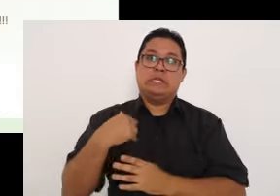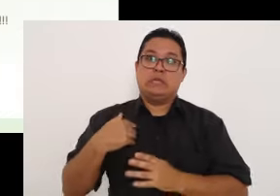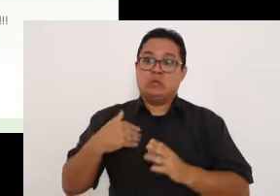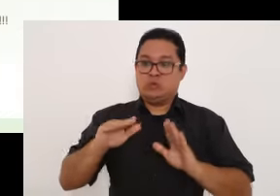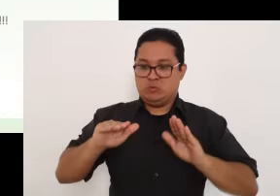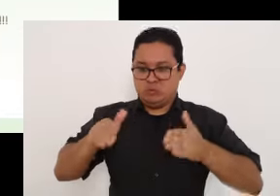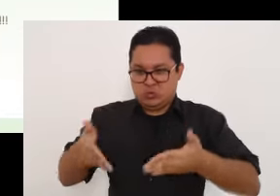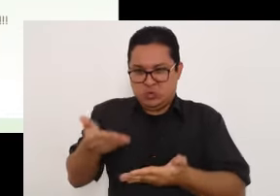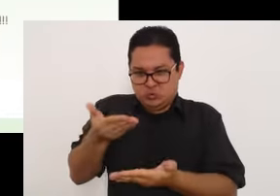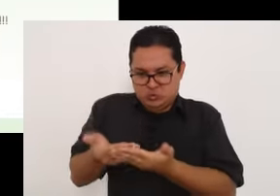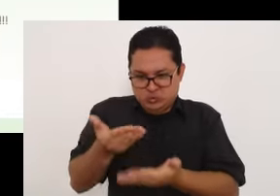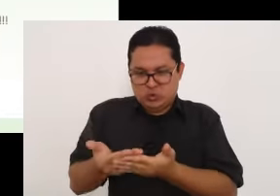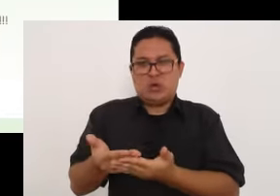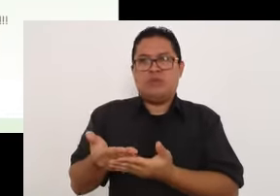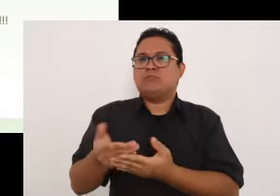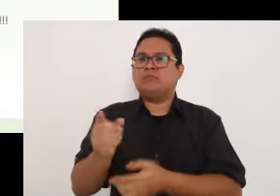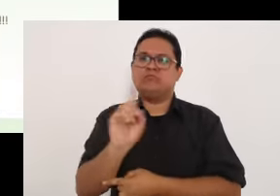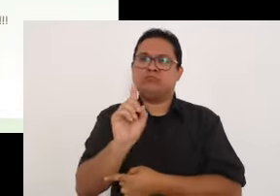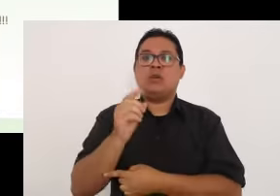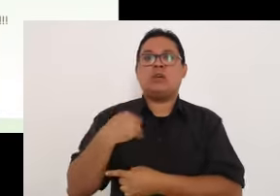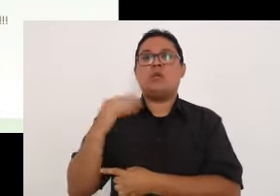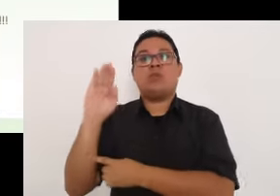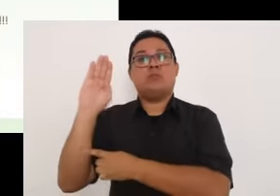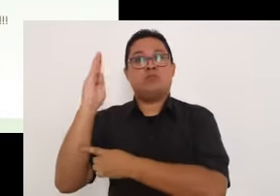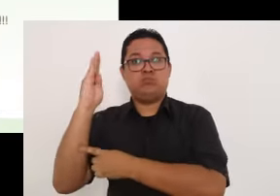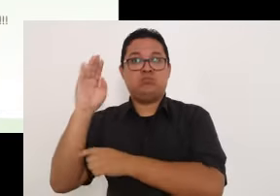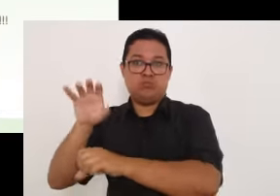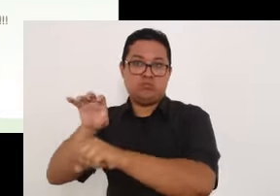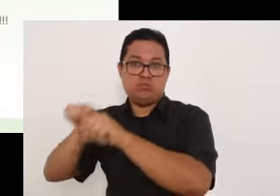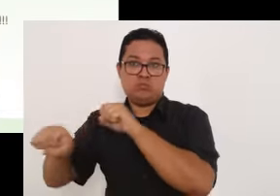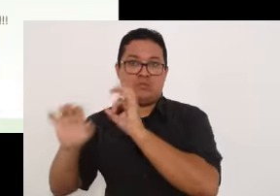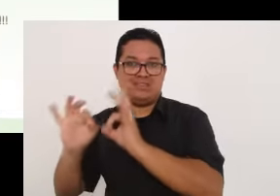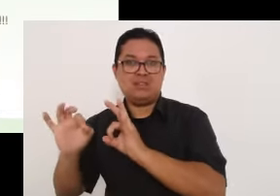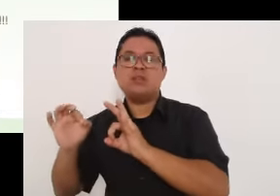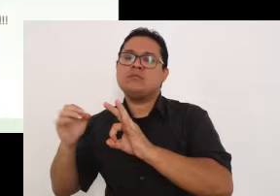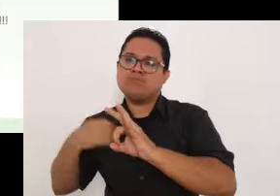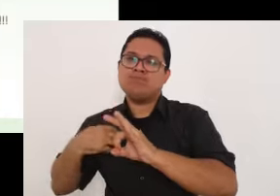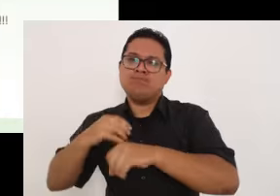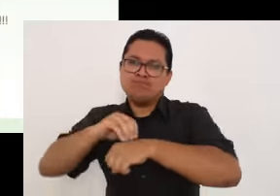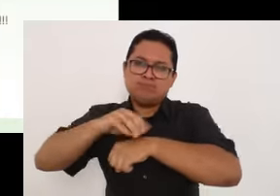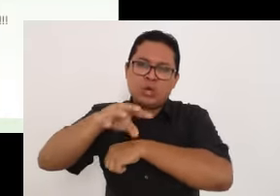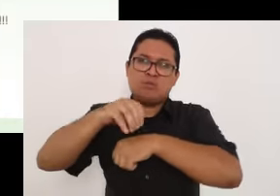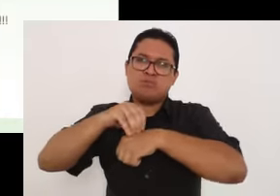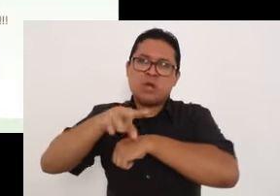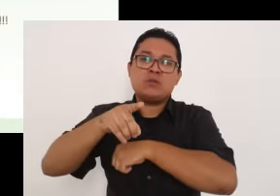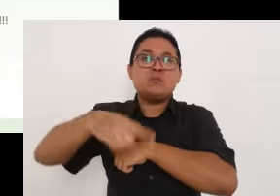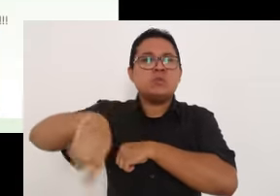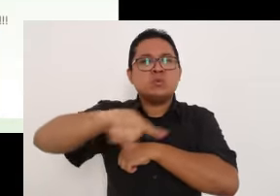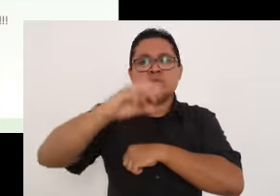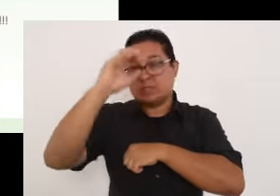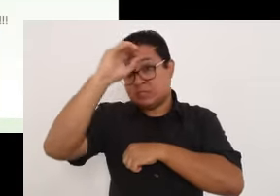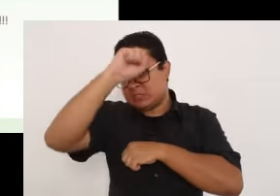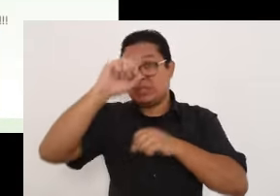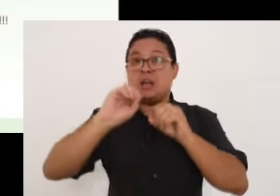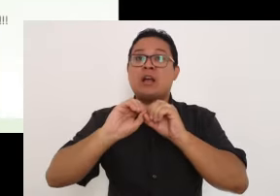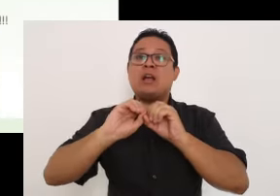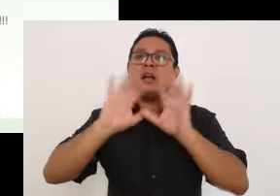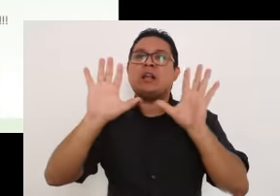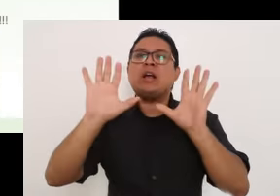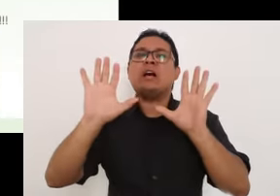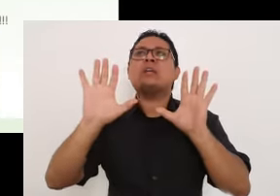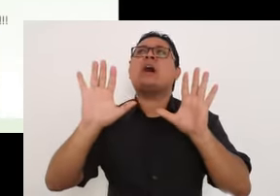mas a gente vai trabalhar o mínimo aqui para você entender o que está acontecendo no mundo, para você entender